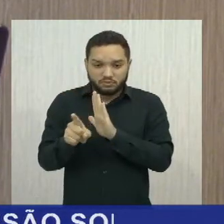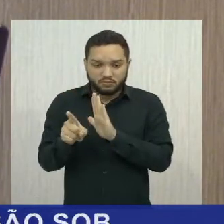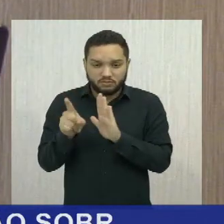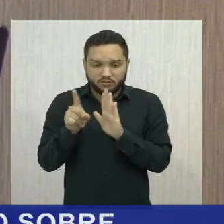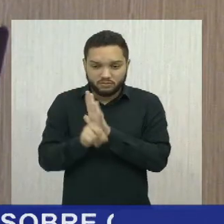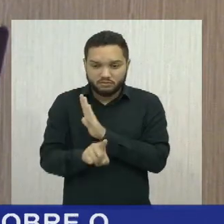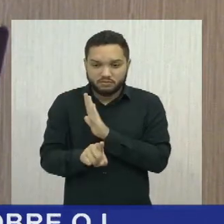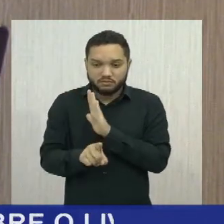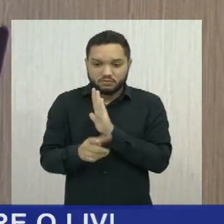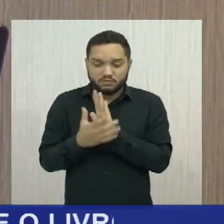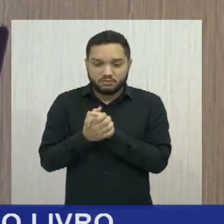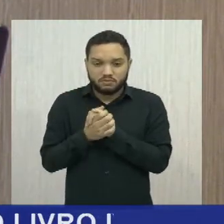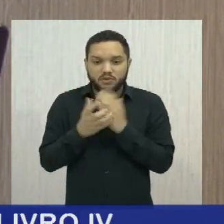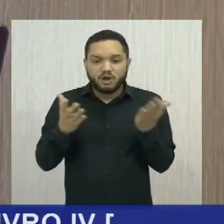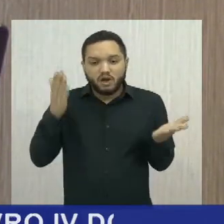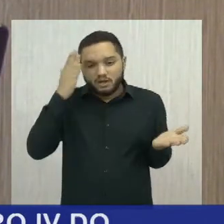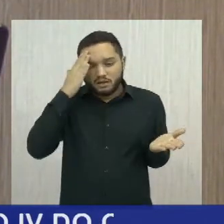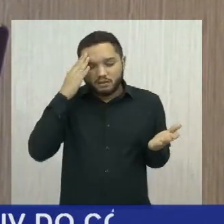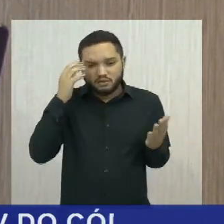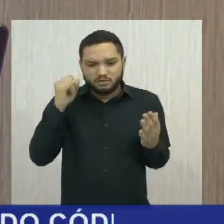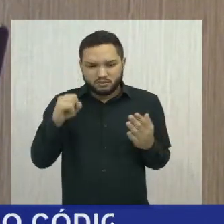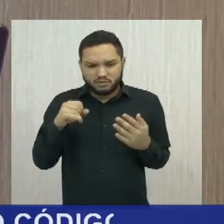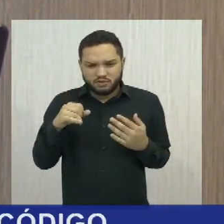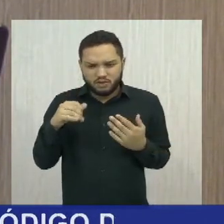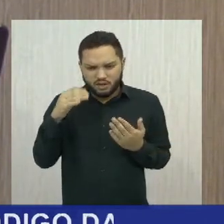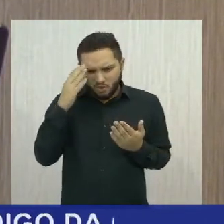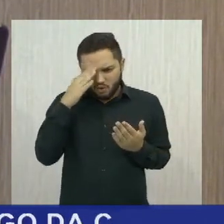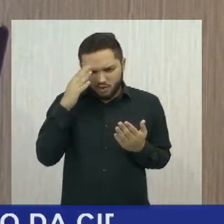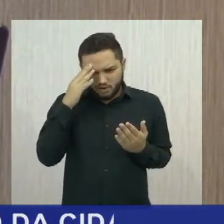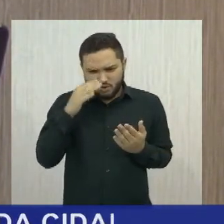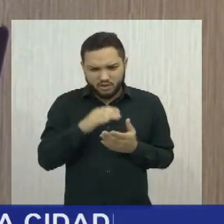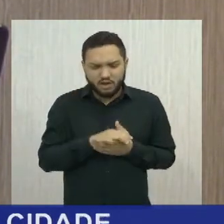de entender, e de dizer que, se for isso que eu estou entendendo,